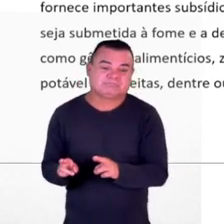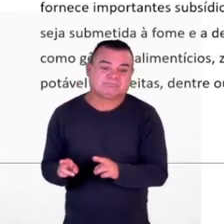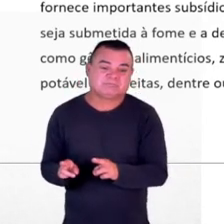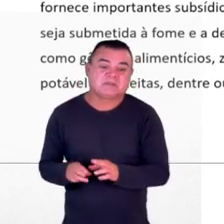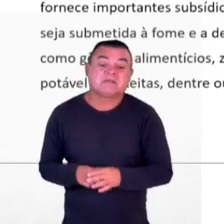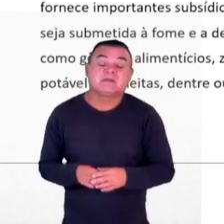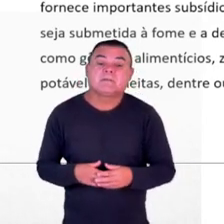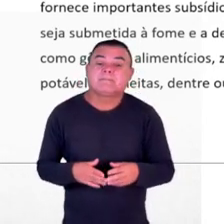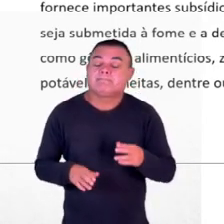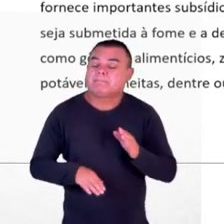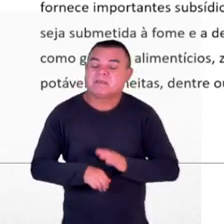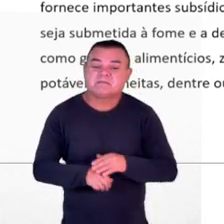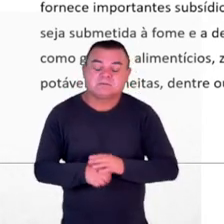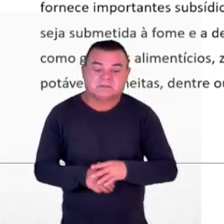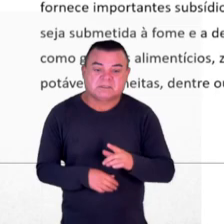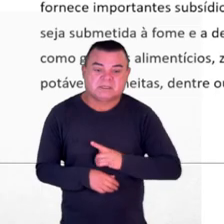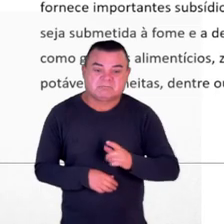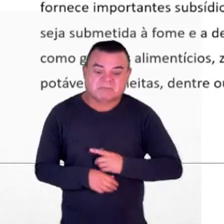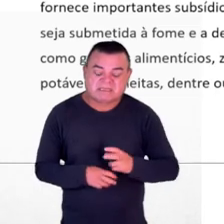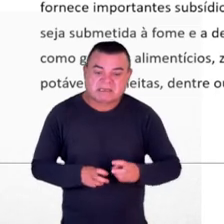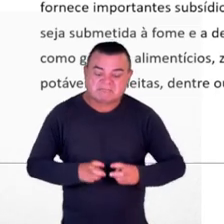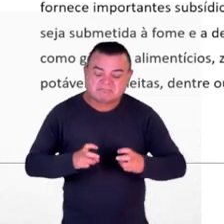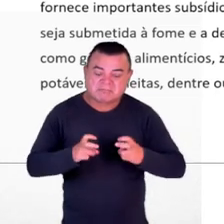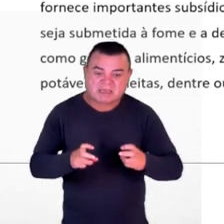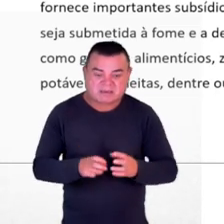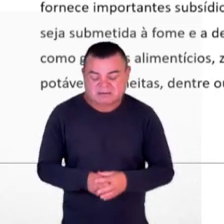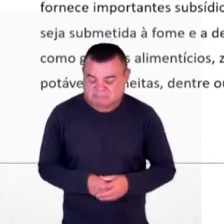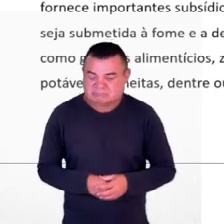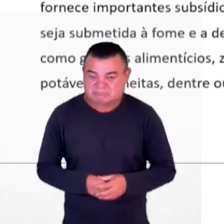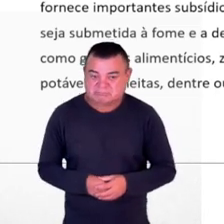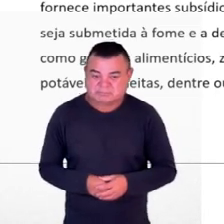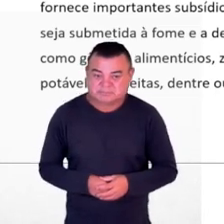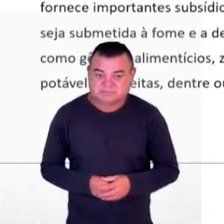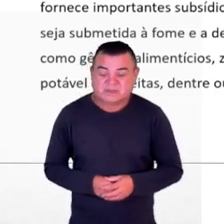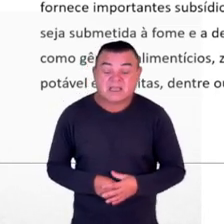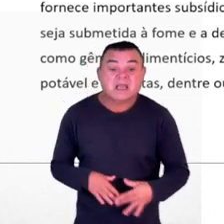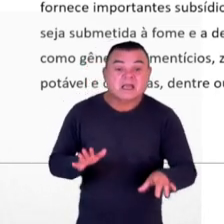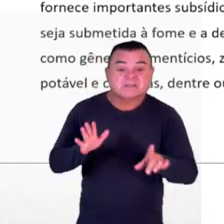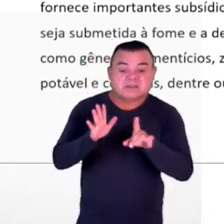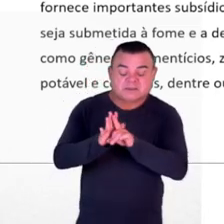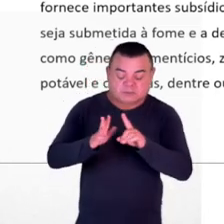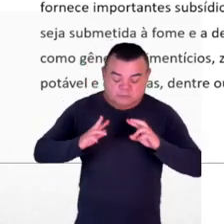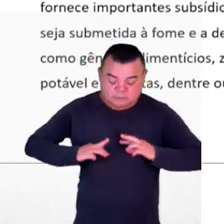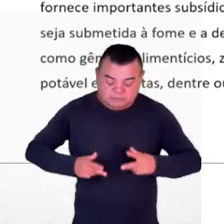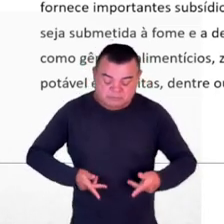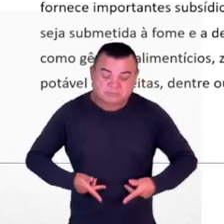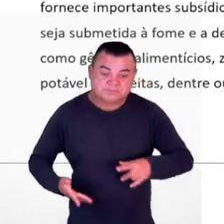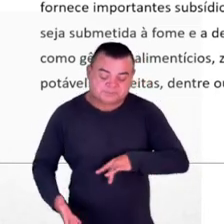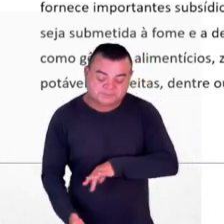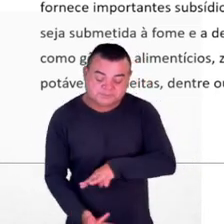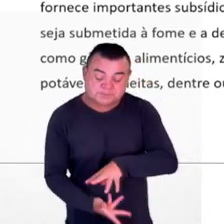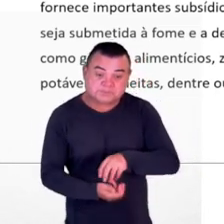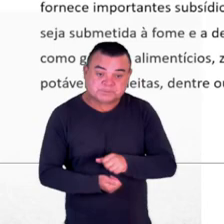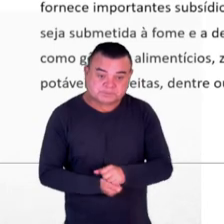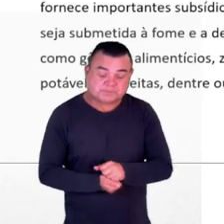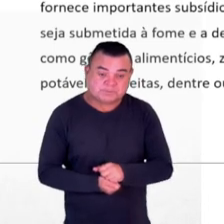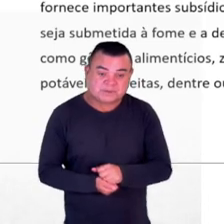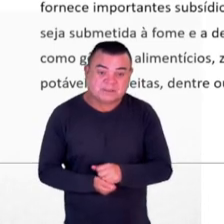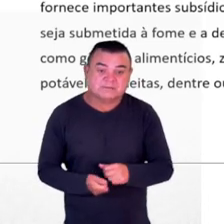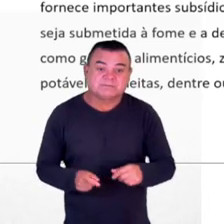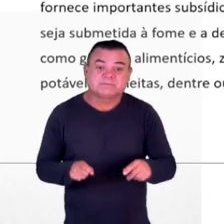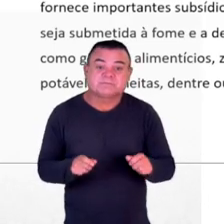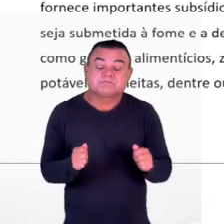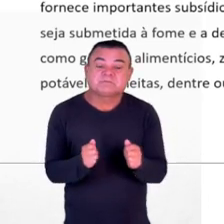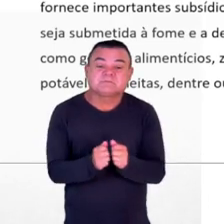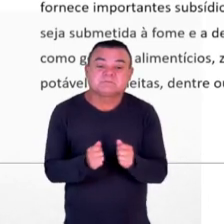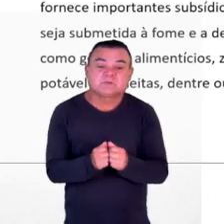armados inclusive o direito a não padecer de fome a legislação humanitária internacional incluindo as quatro